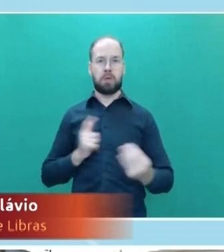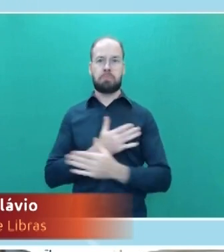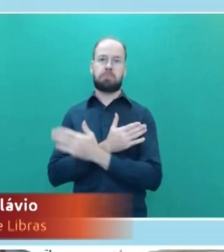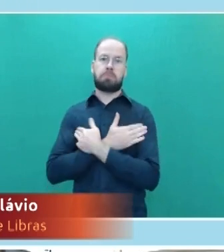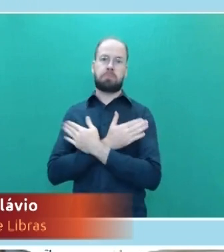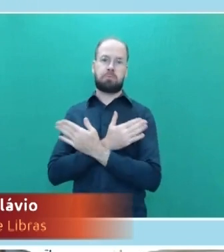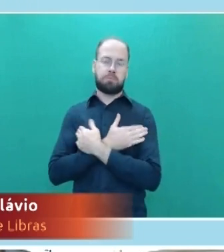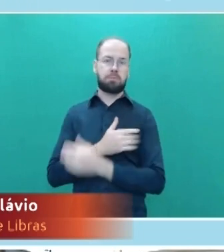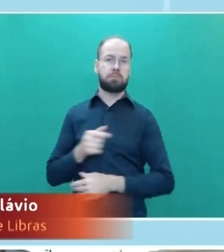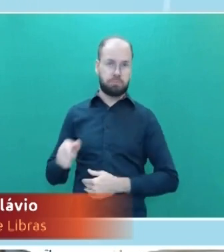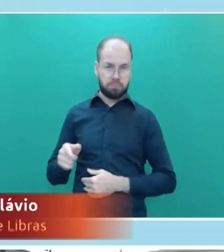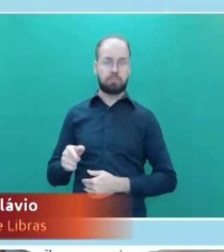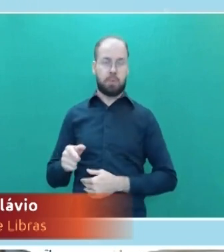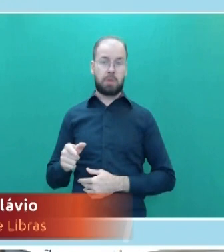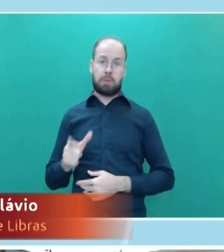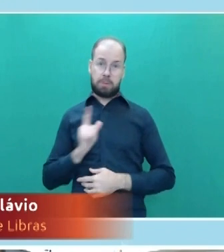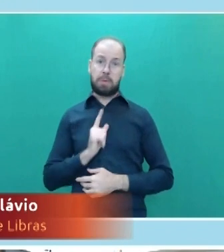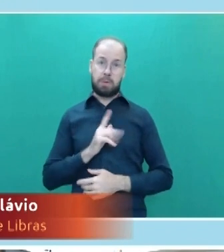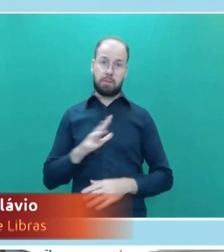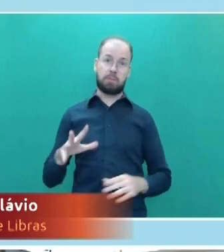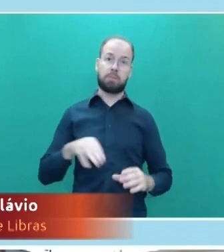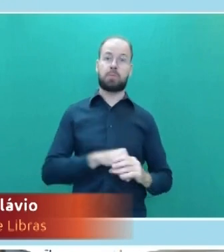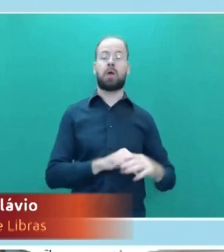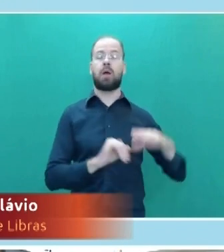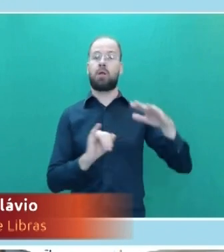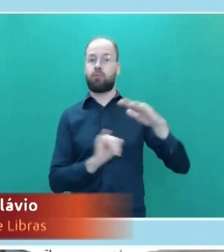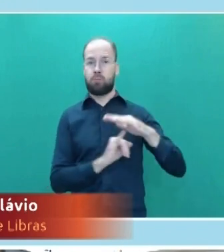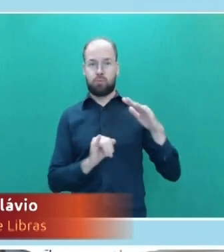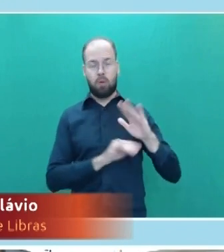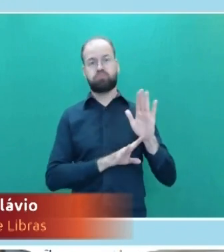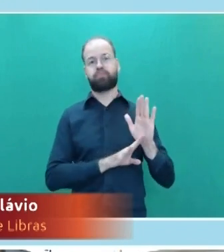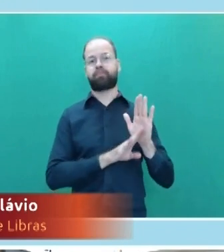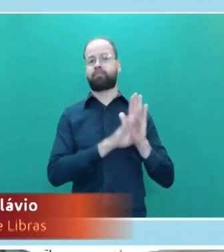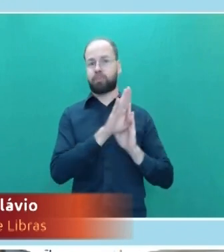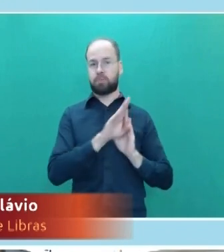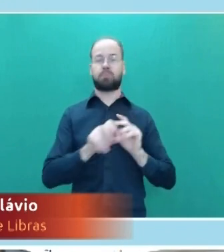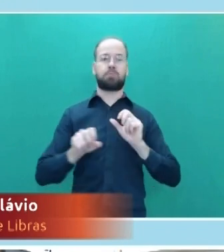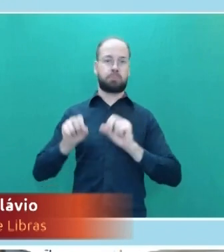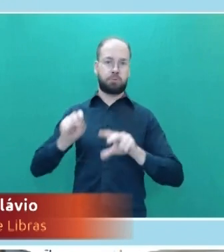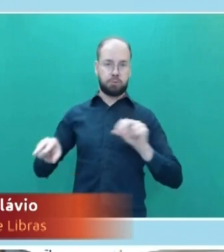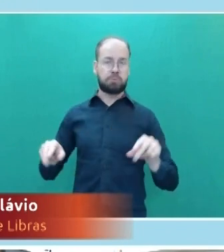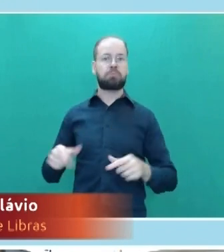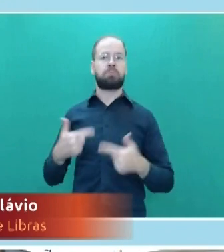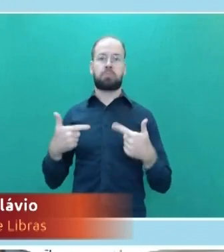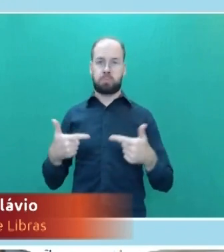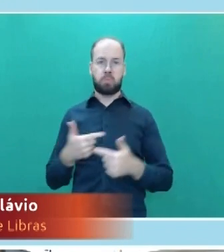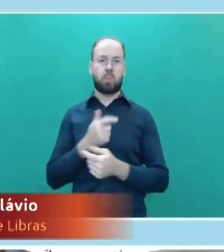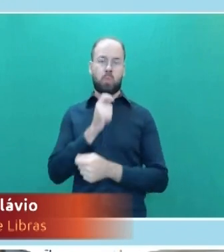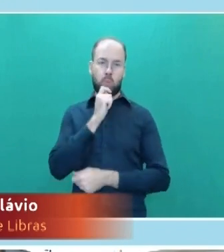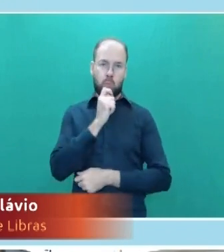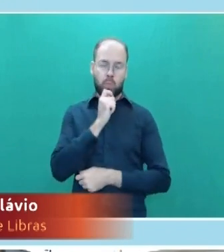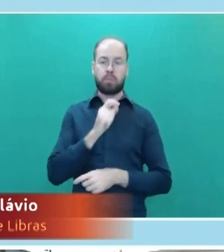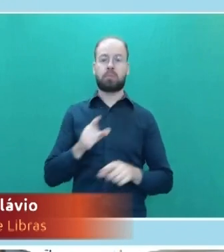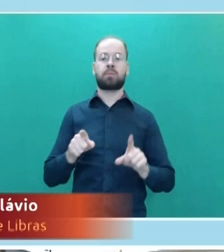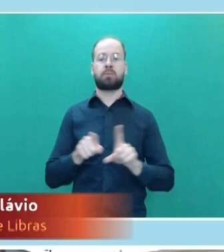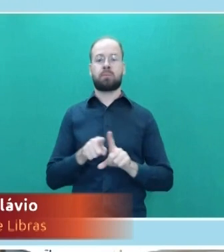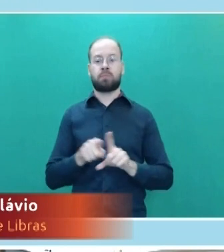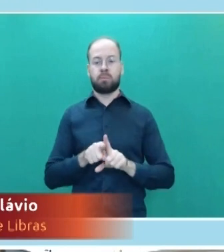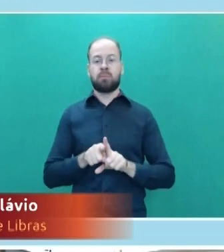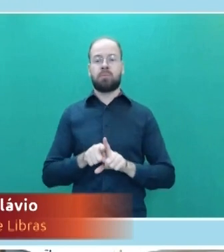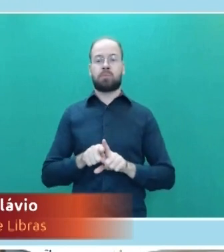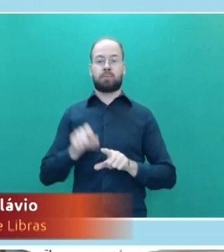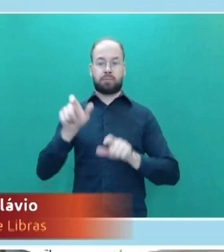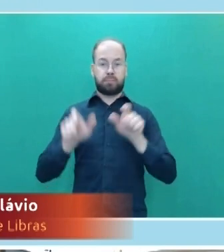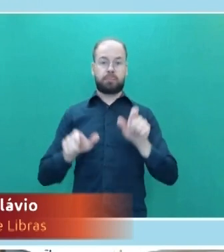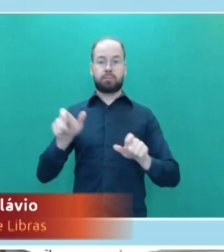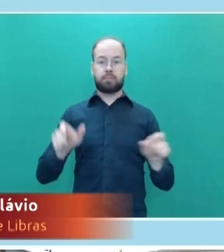expressiva de informais, ainda um número razoavelmente alto de pessoas desempregadas, isso sem contar com aqueles desalentados, né, que são pessoas